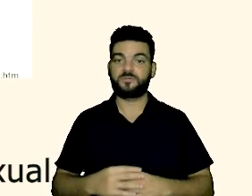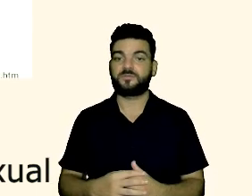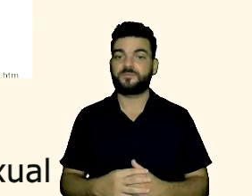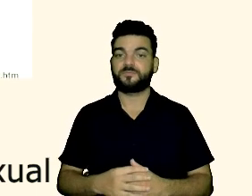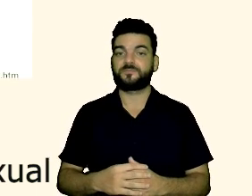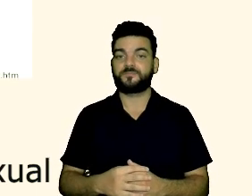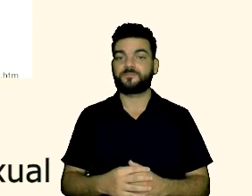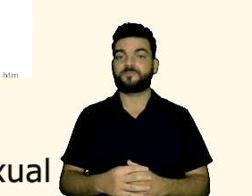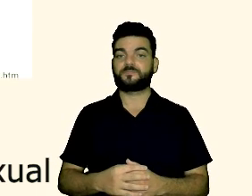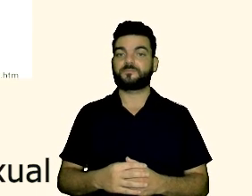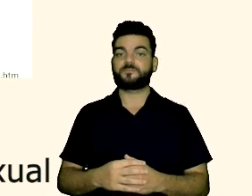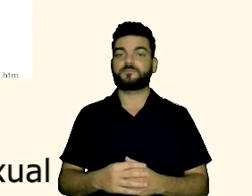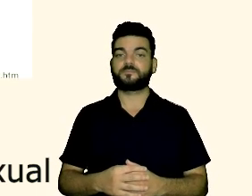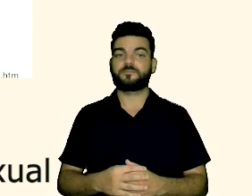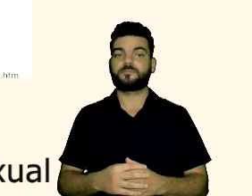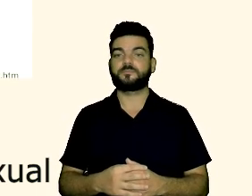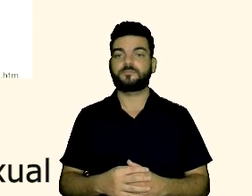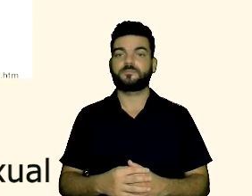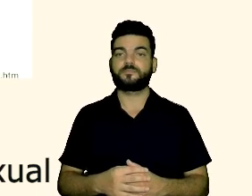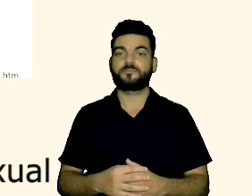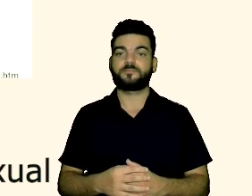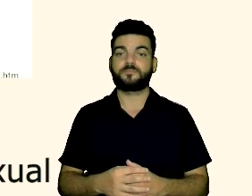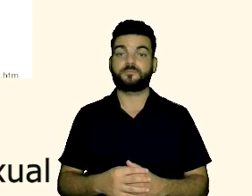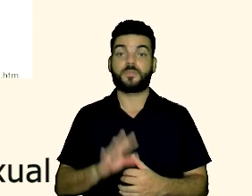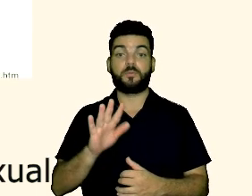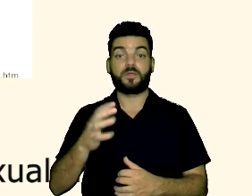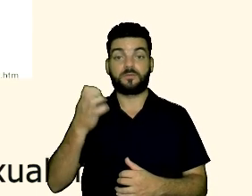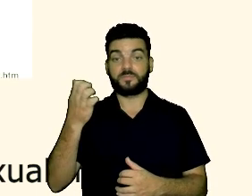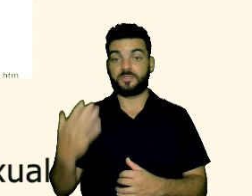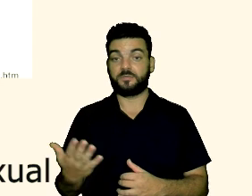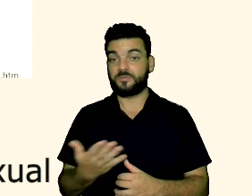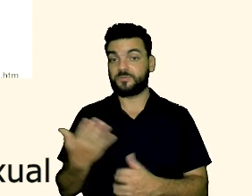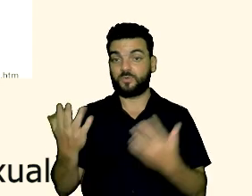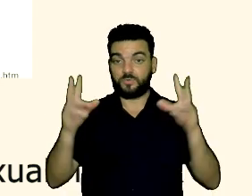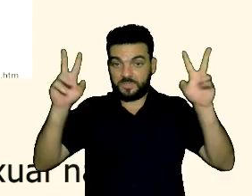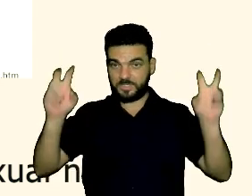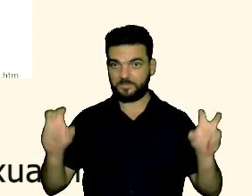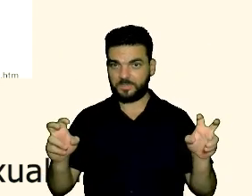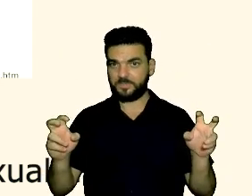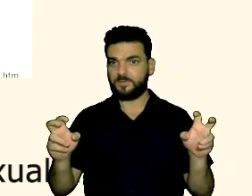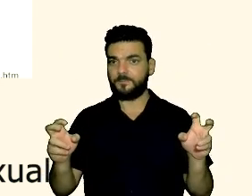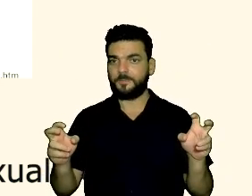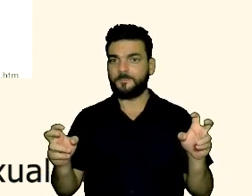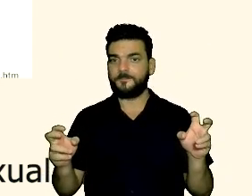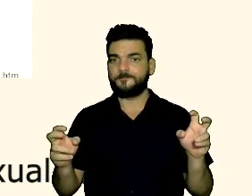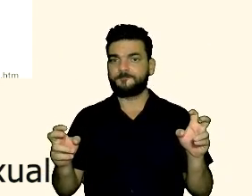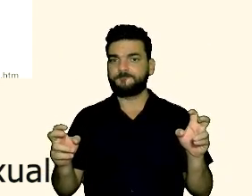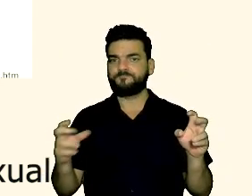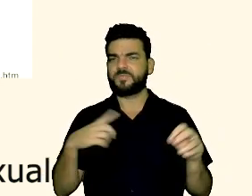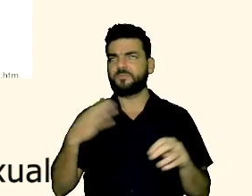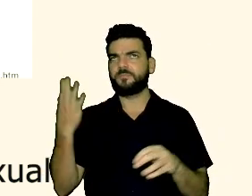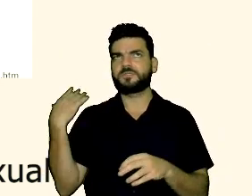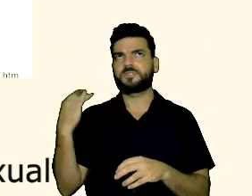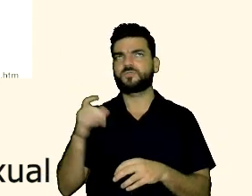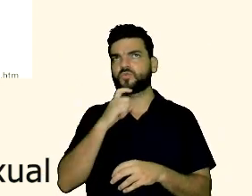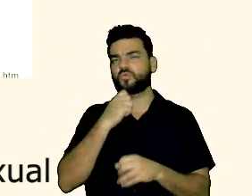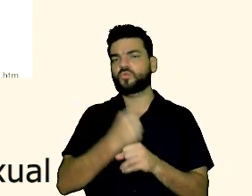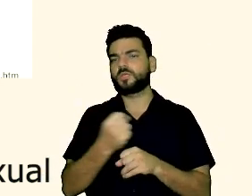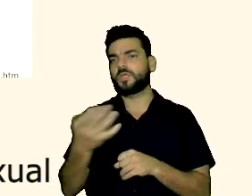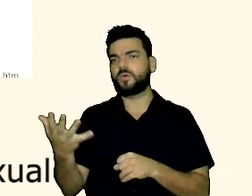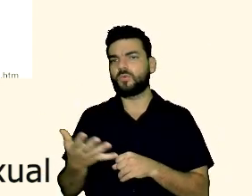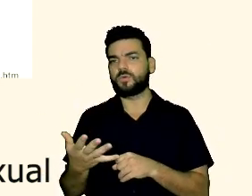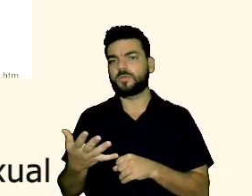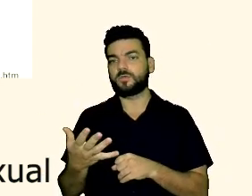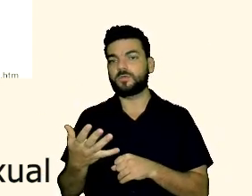destacado esse tema foi em junho desse ano, quando a própria Organização Mundial do Trabalho lançou uma